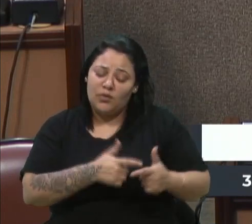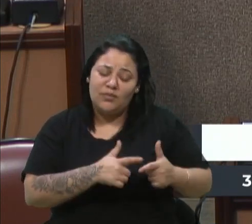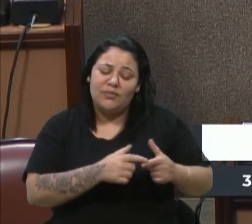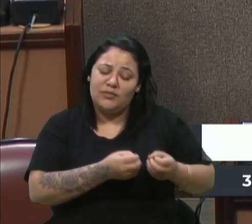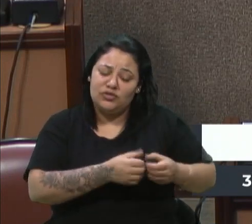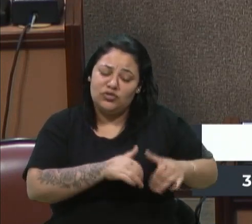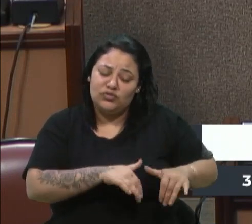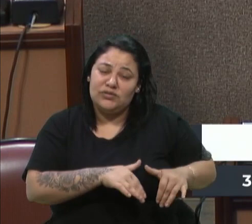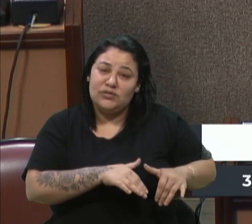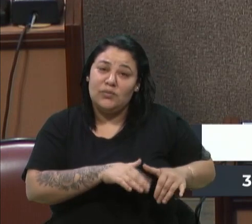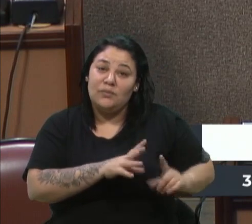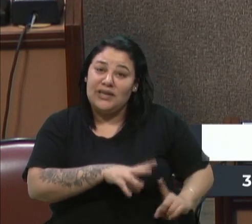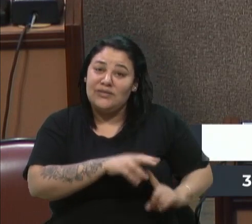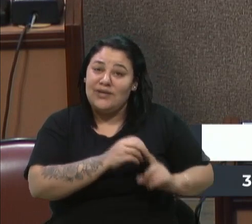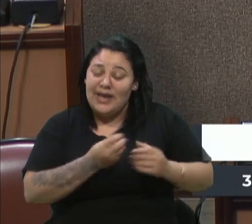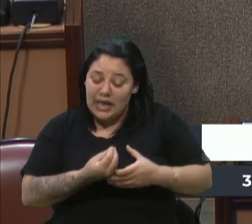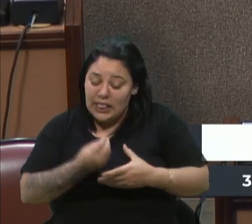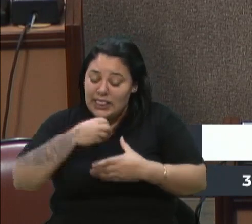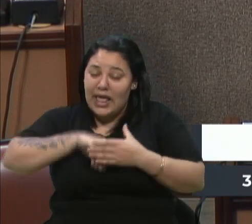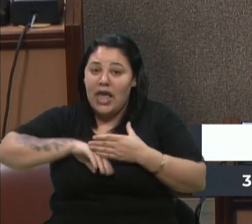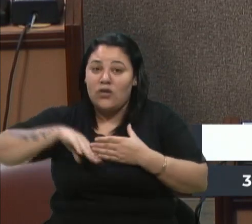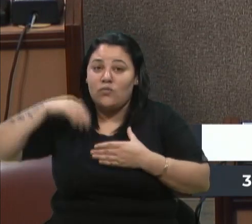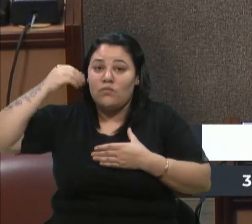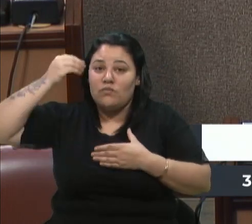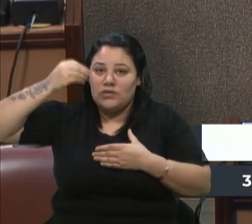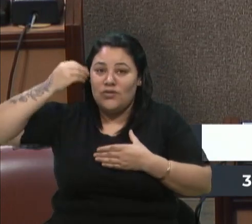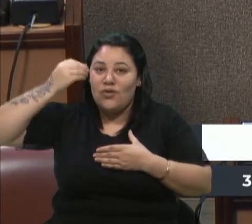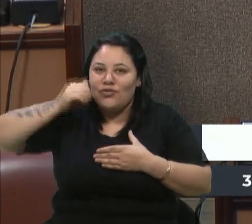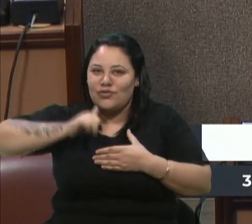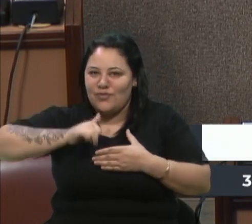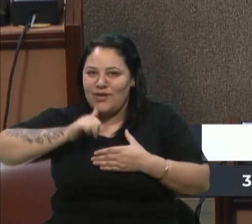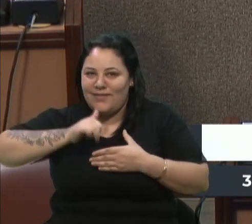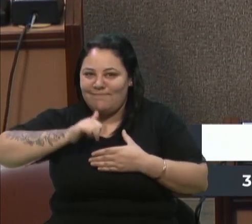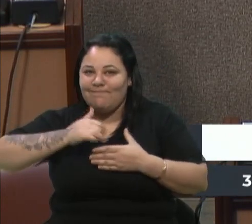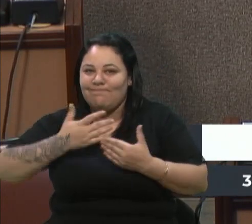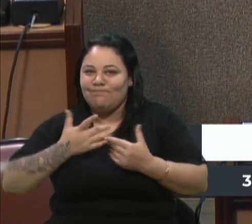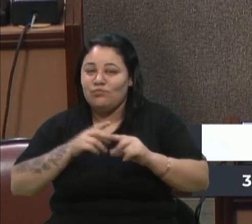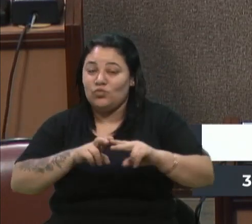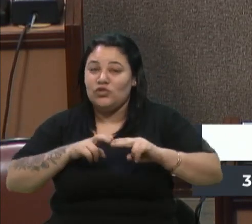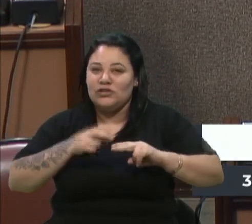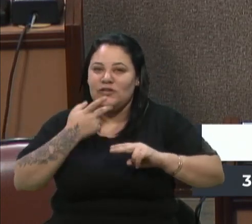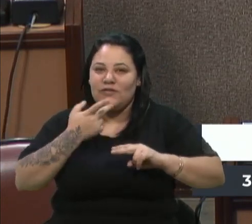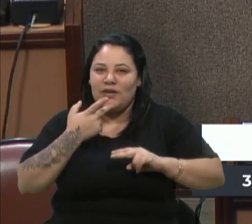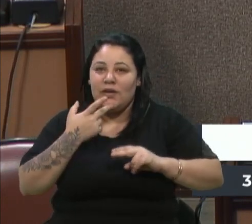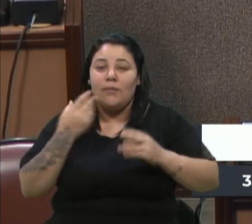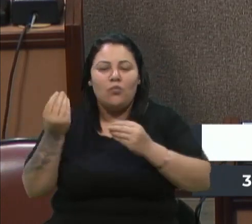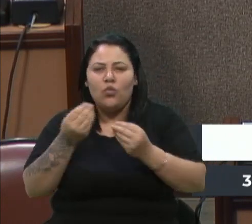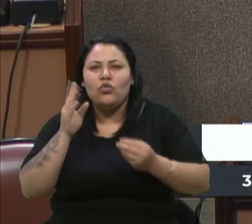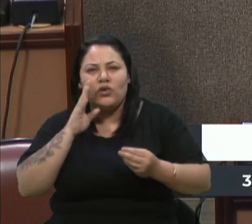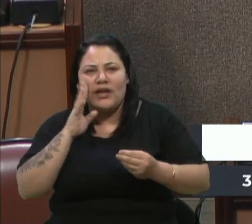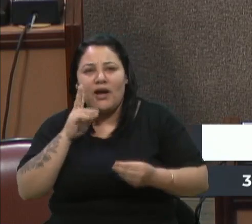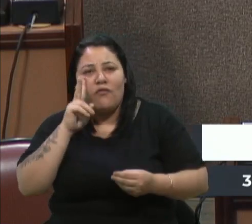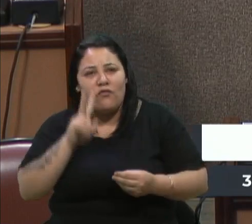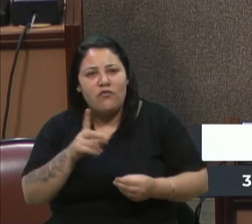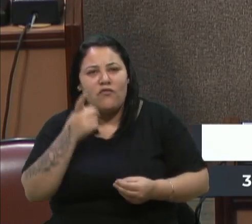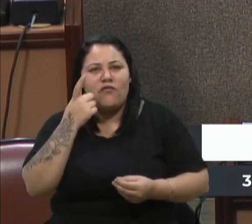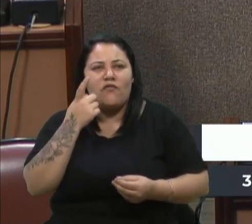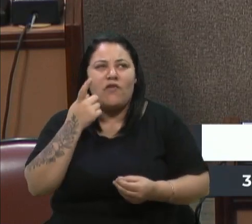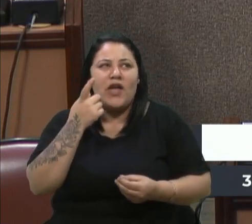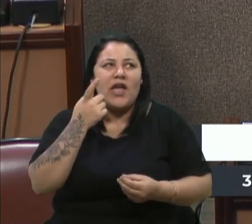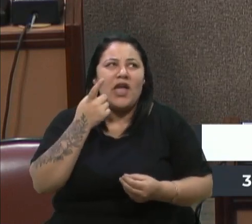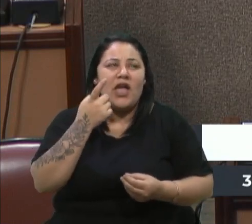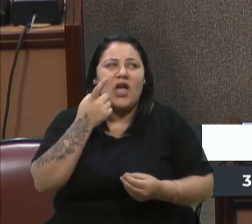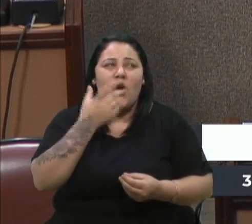principalmente psicológico. Então, quando eu digo que é muito bacana a gente ver que homens e mulheres estão lutando